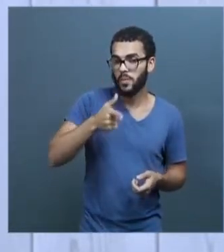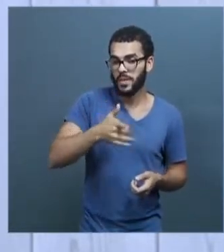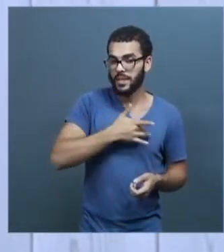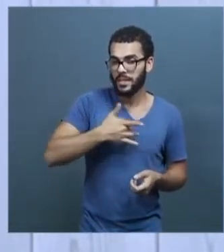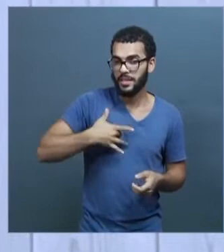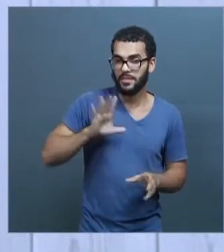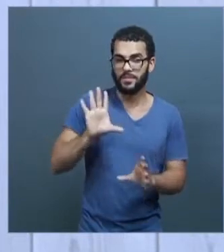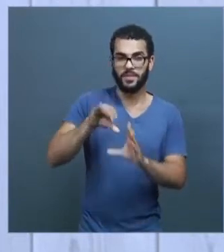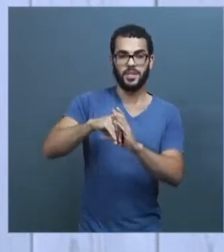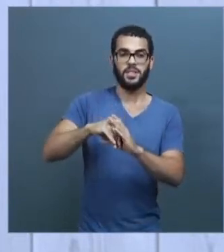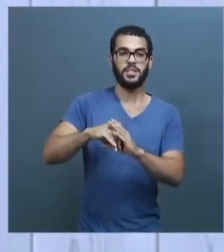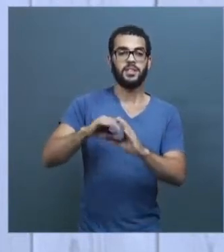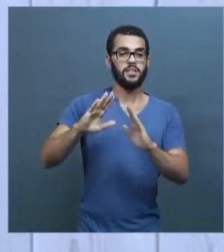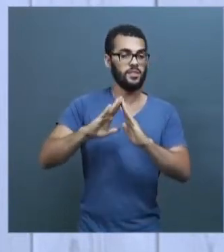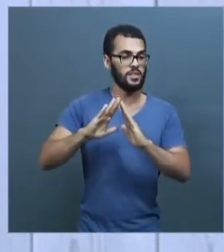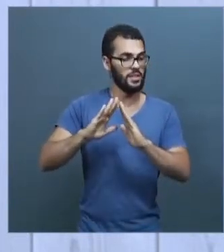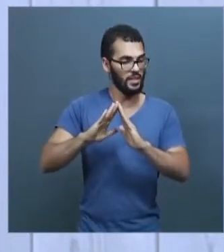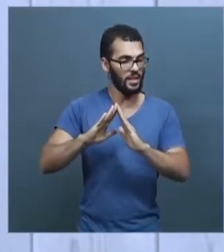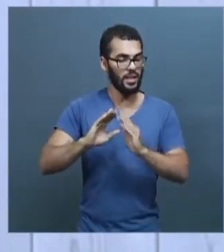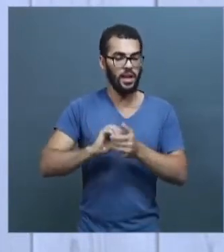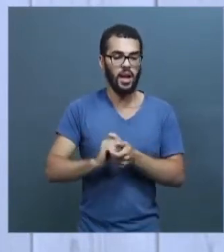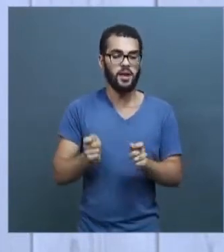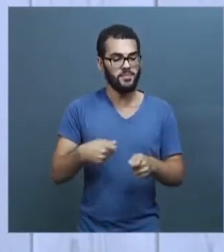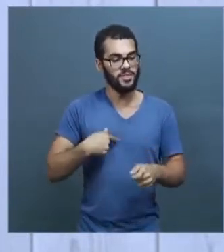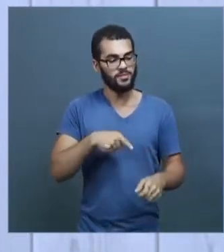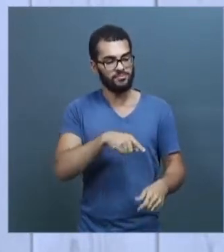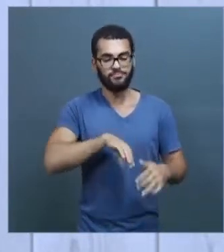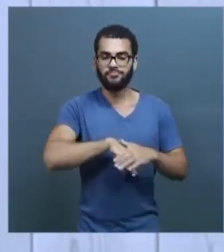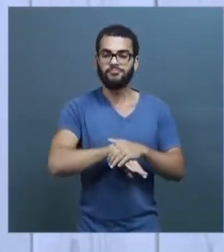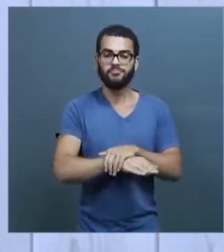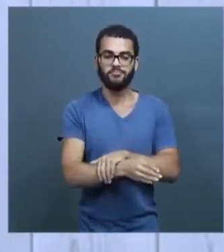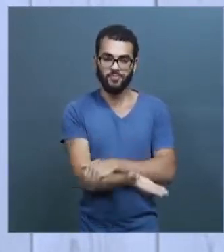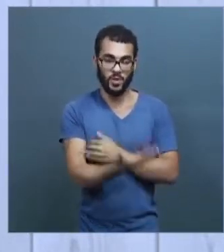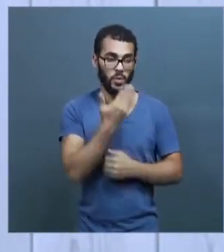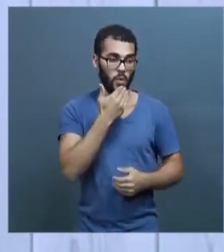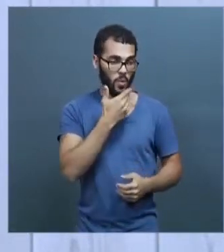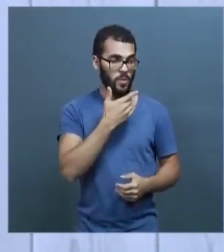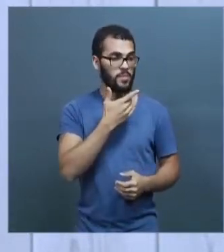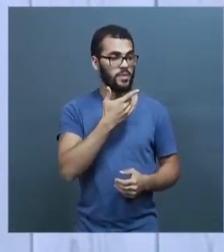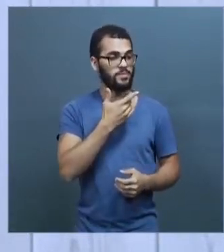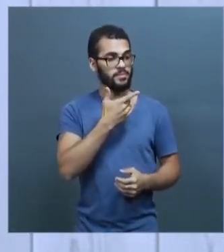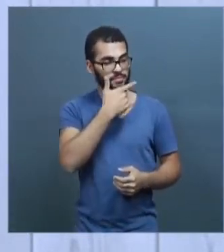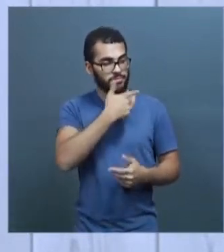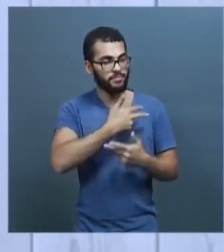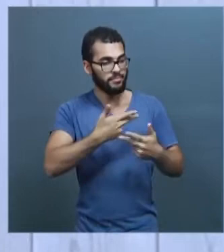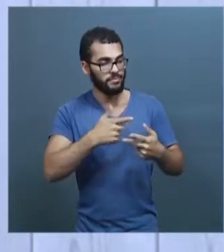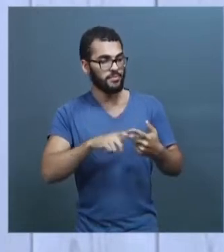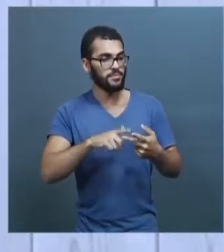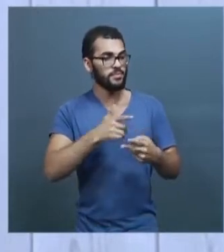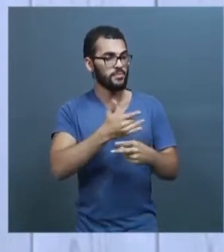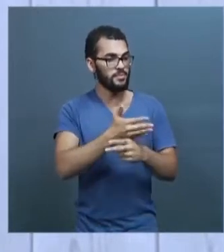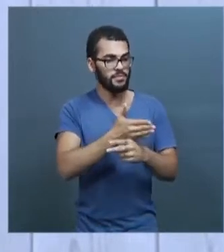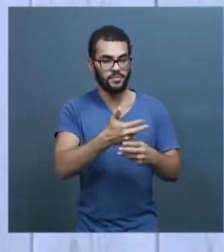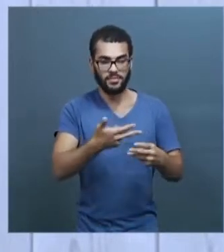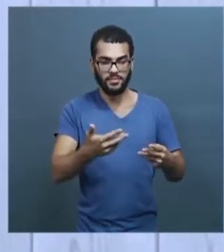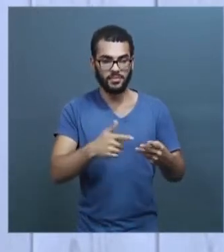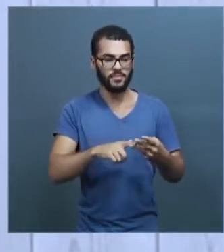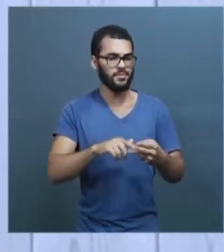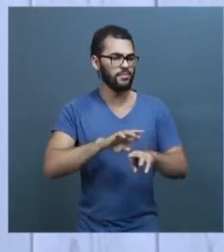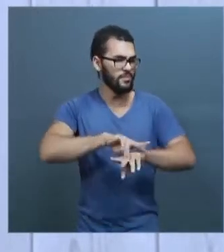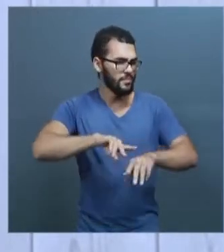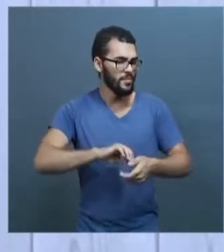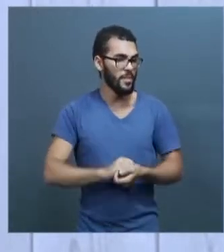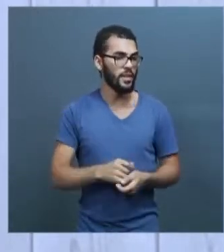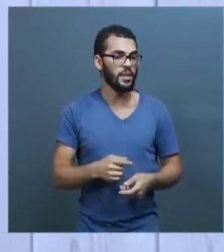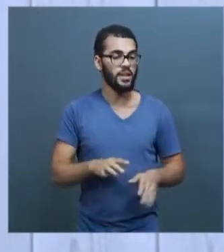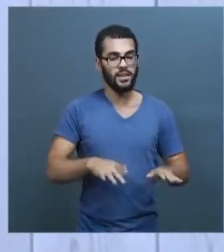de consumir esses alimentos, né? E mesmo apresentando outros alimentos para ela, ela recusa porque ela tem esse hábito. Não